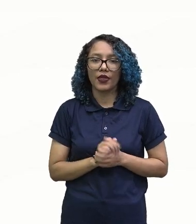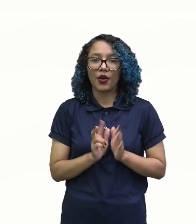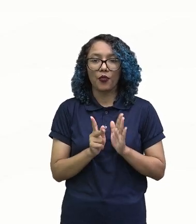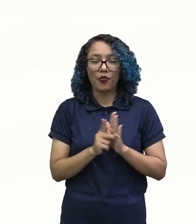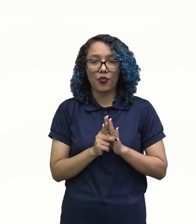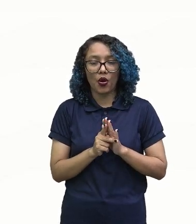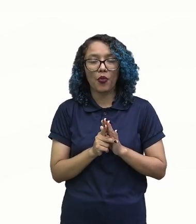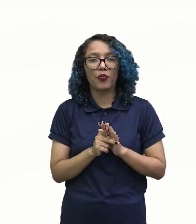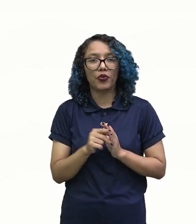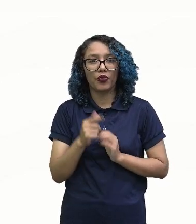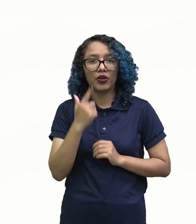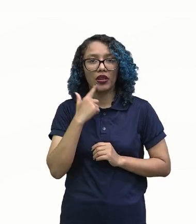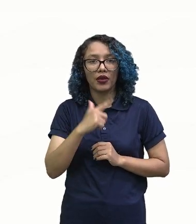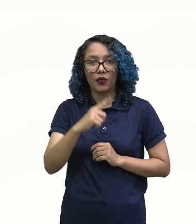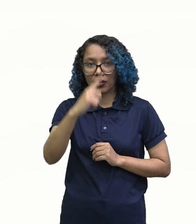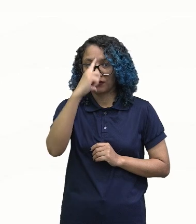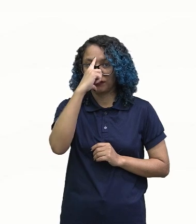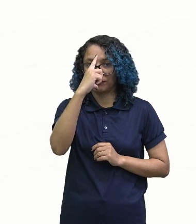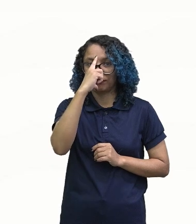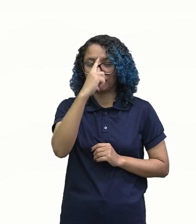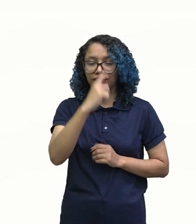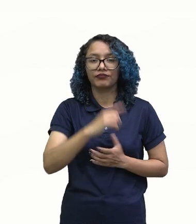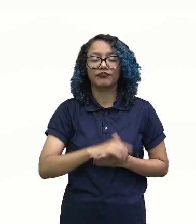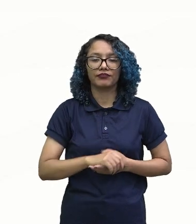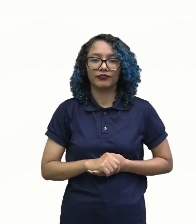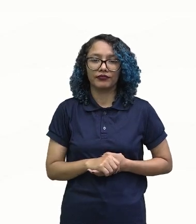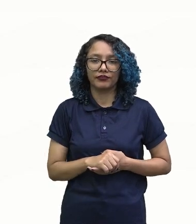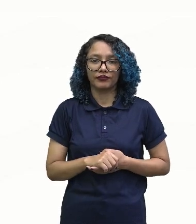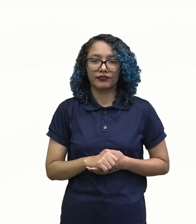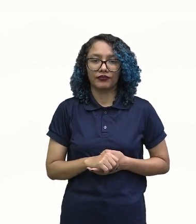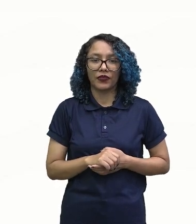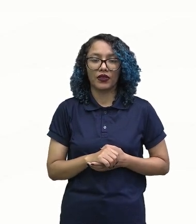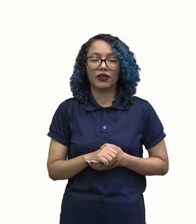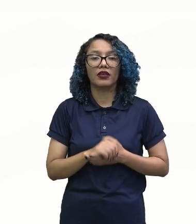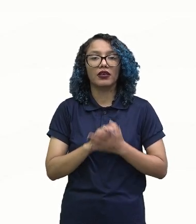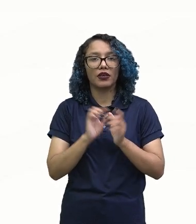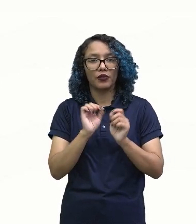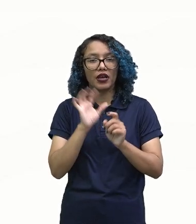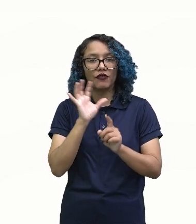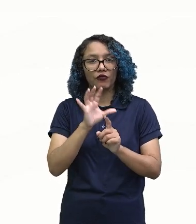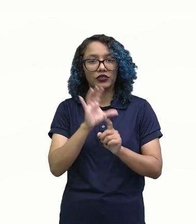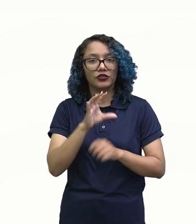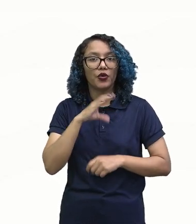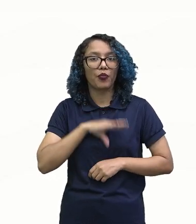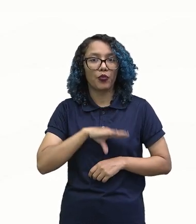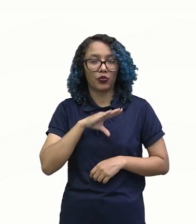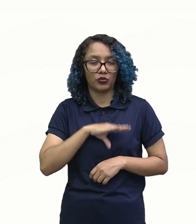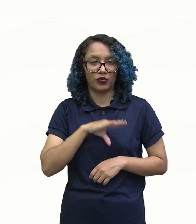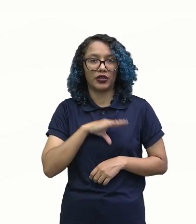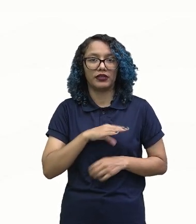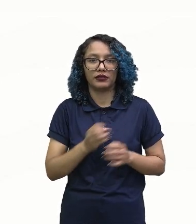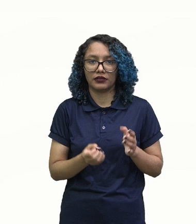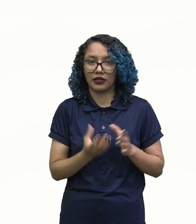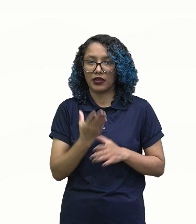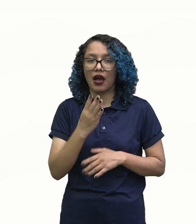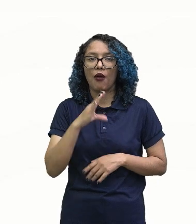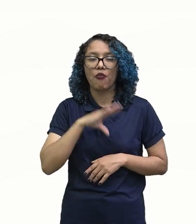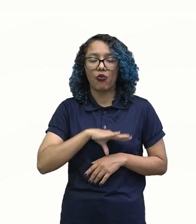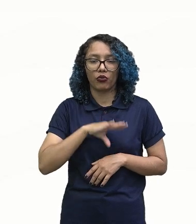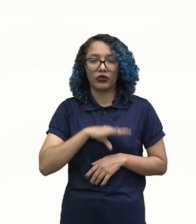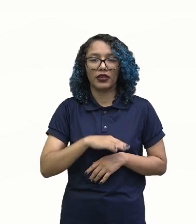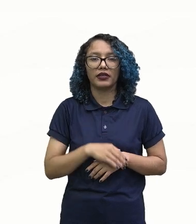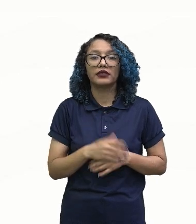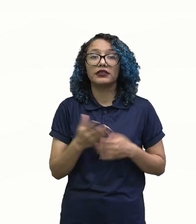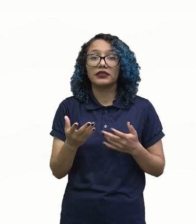língua latina, né, que justamente deu origem à língua portuguesa. E muitas